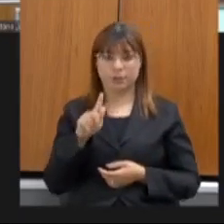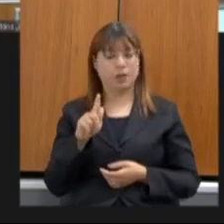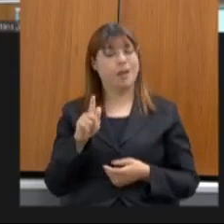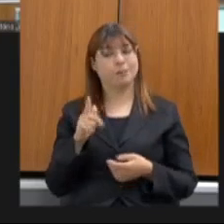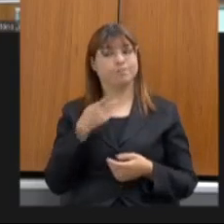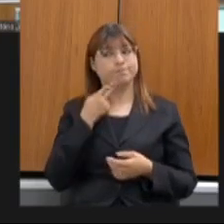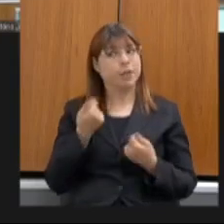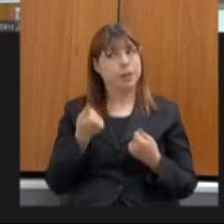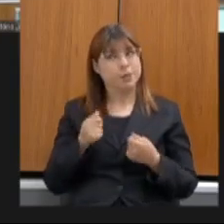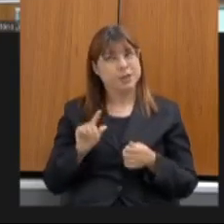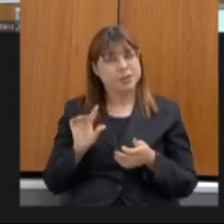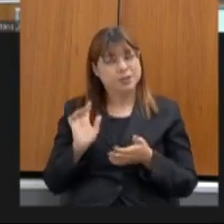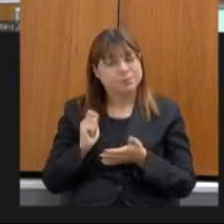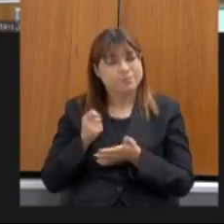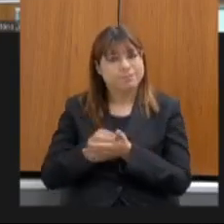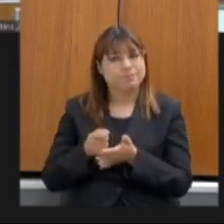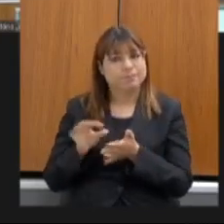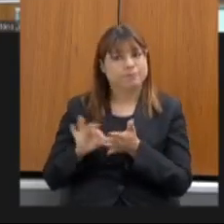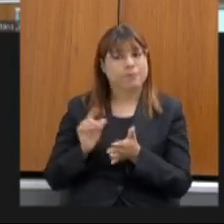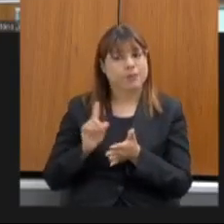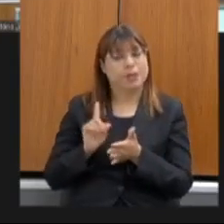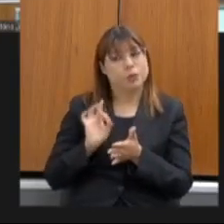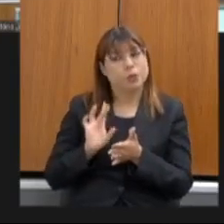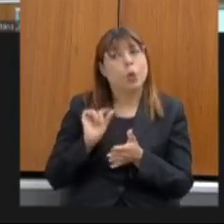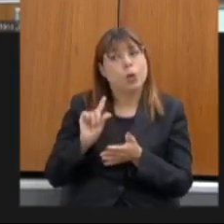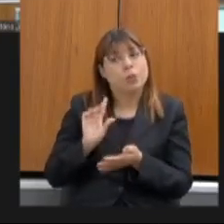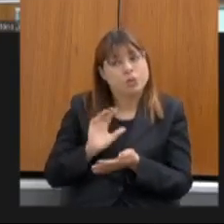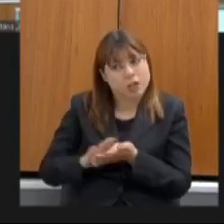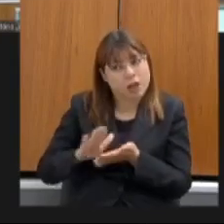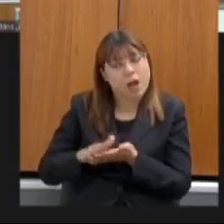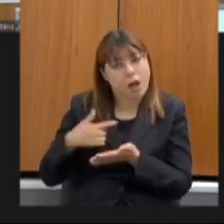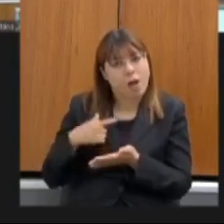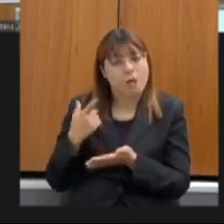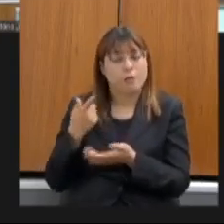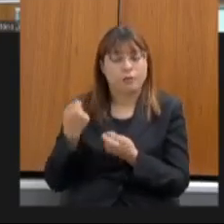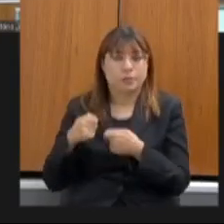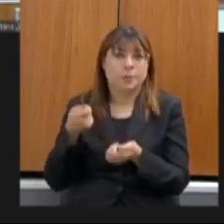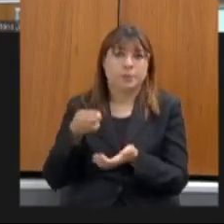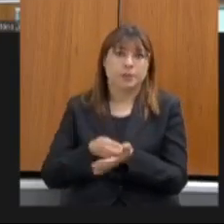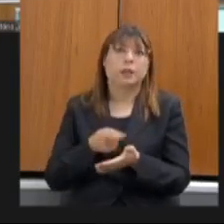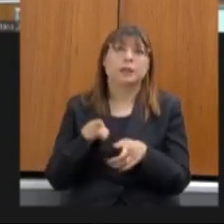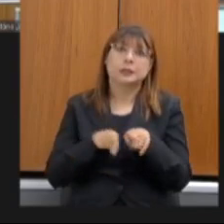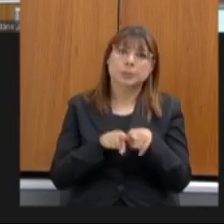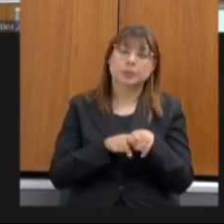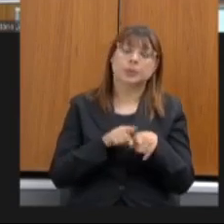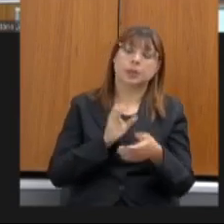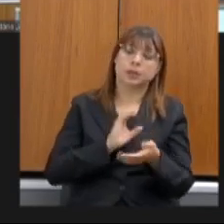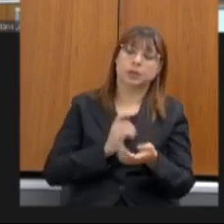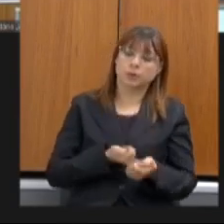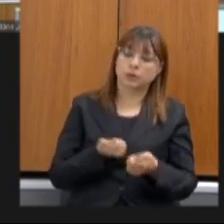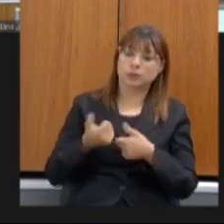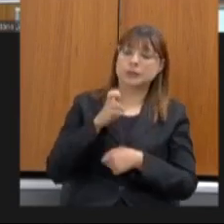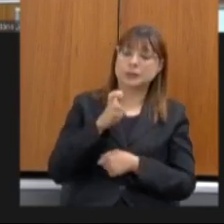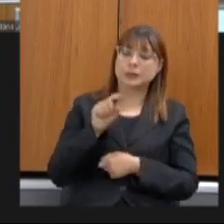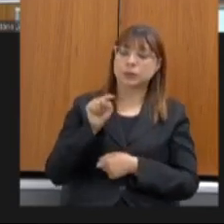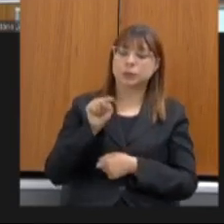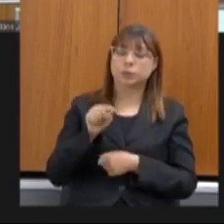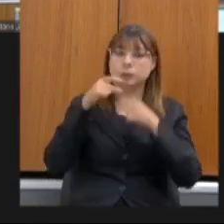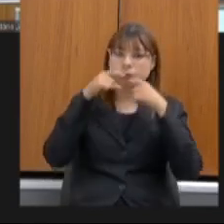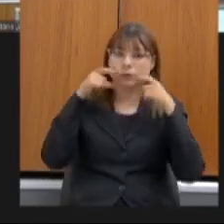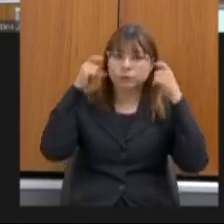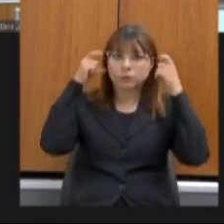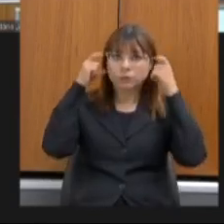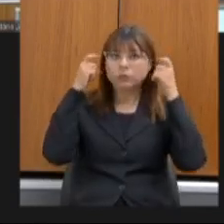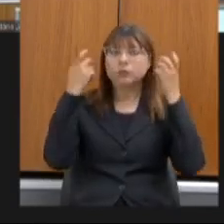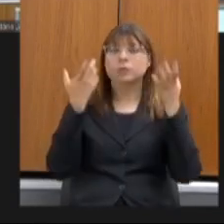contrato e cobrar o consumo real Além do mais a gasmig do 15 mil máscaras fez